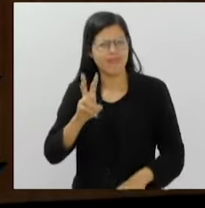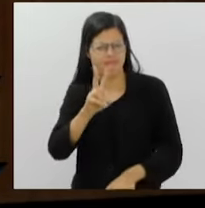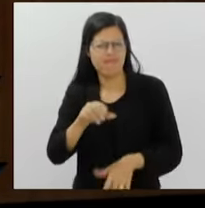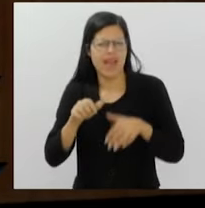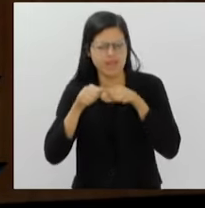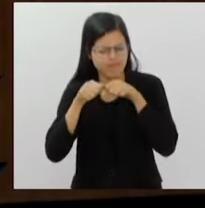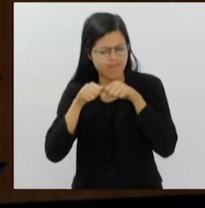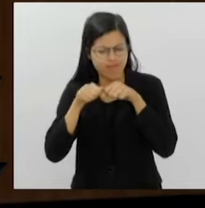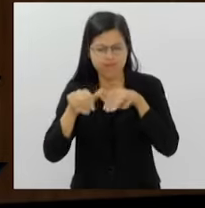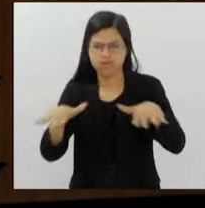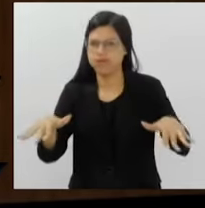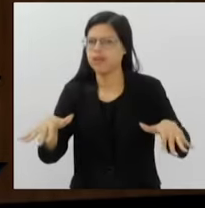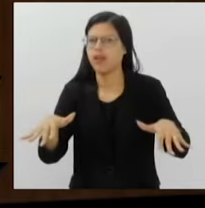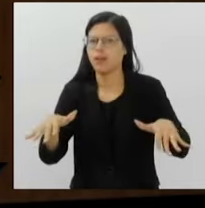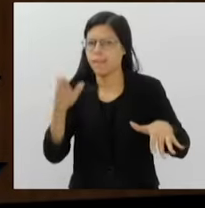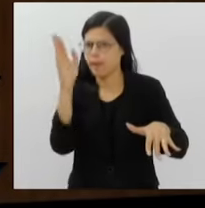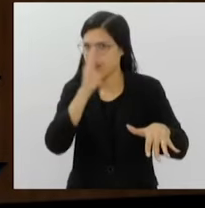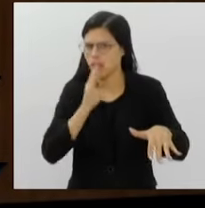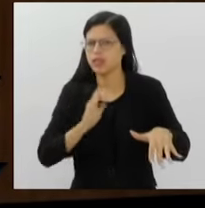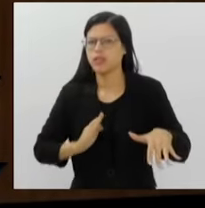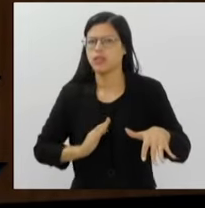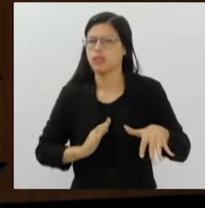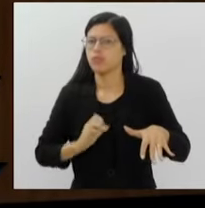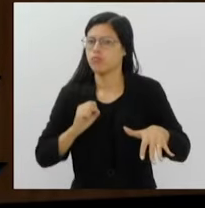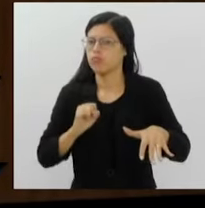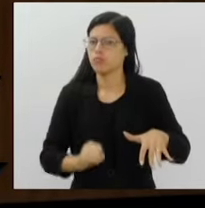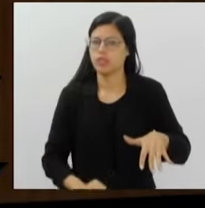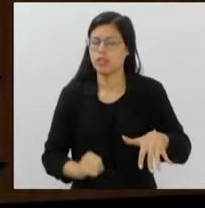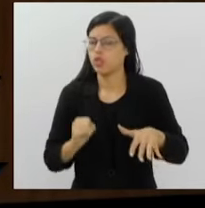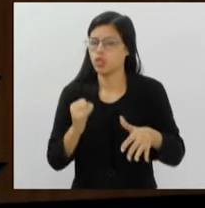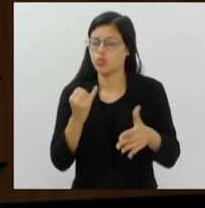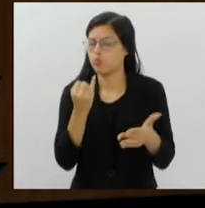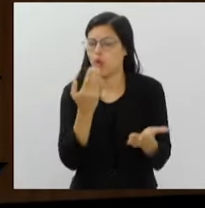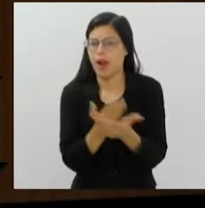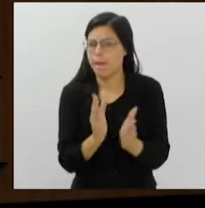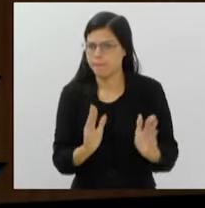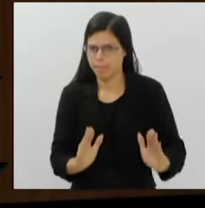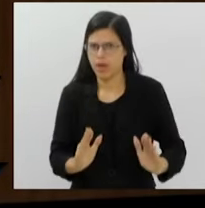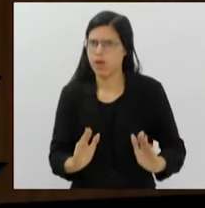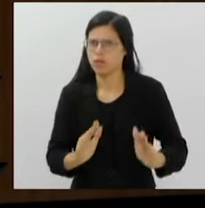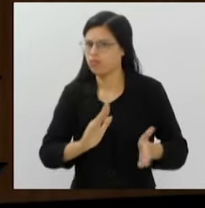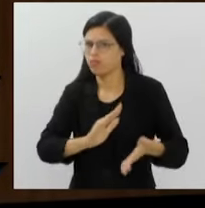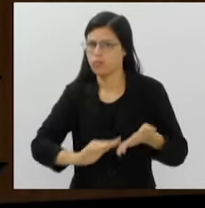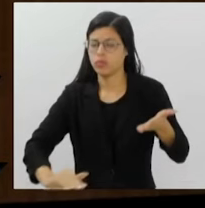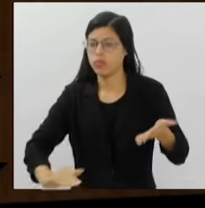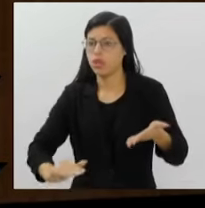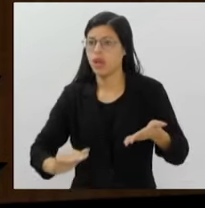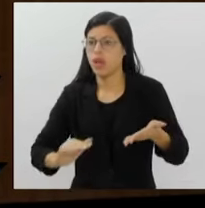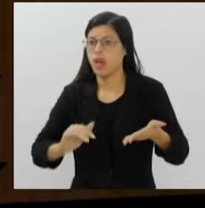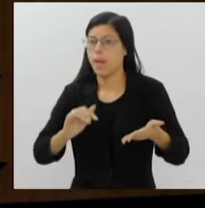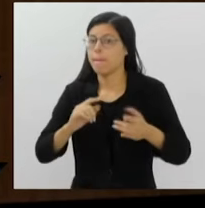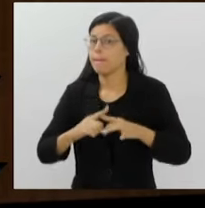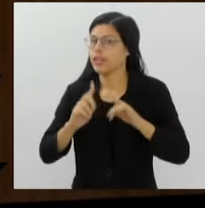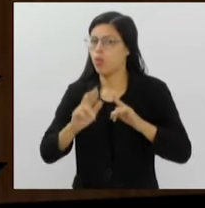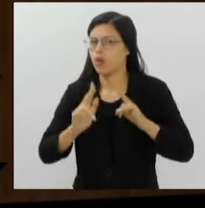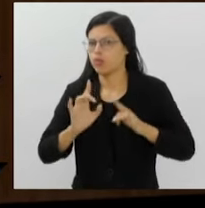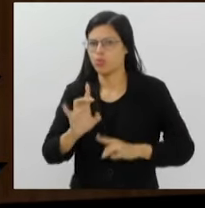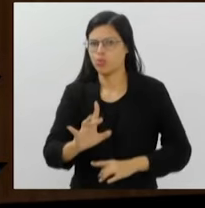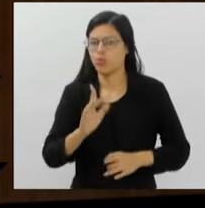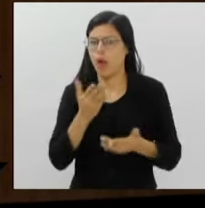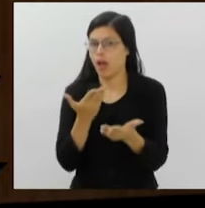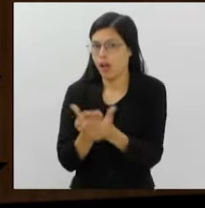Brasil se não pusermos um fim. Mas, repito, não é só acabar com a DPF,